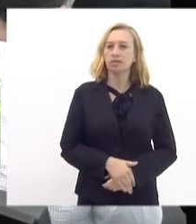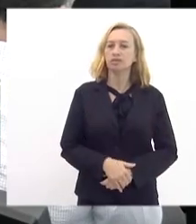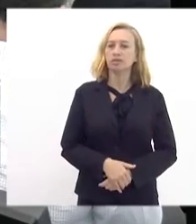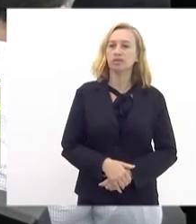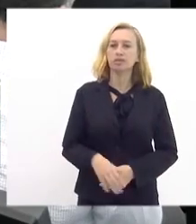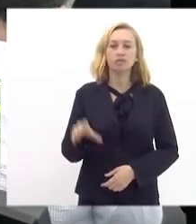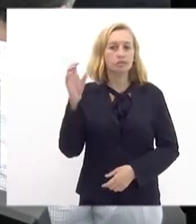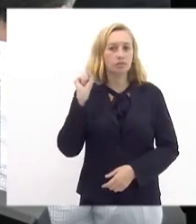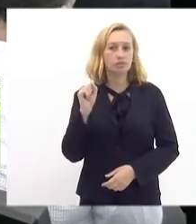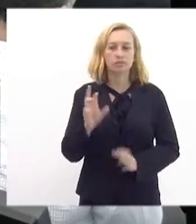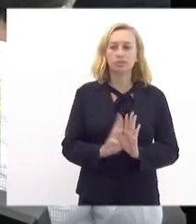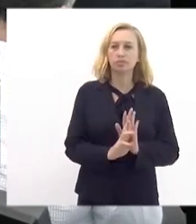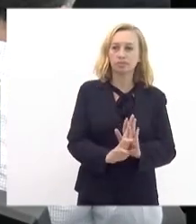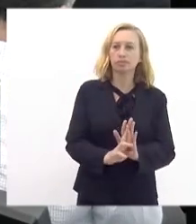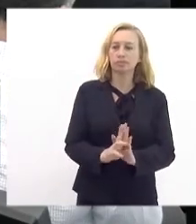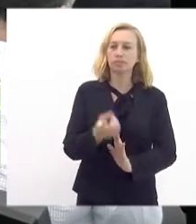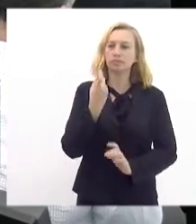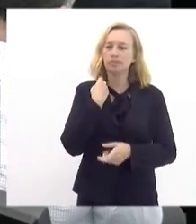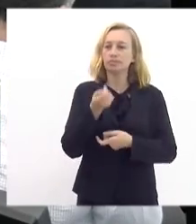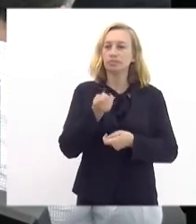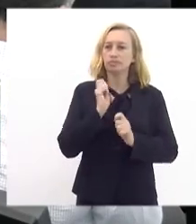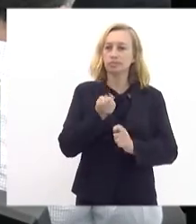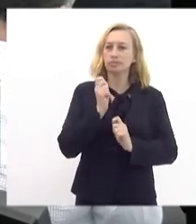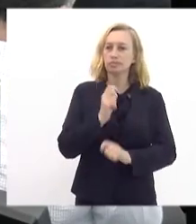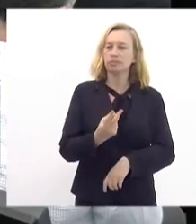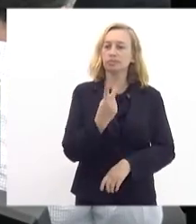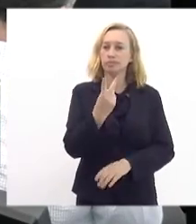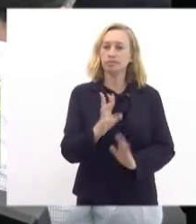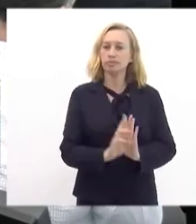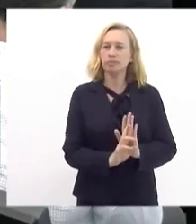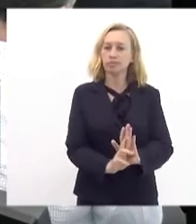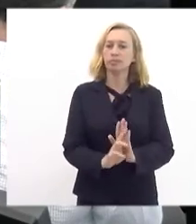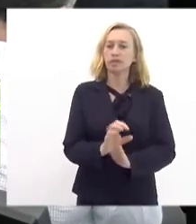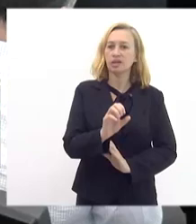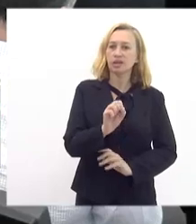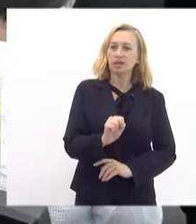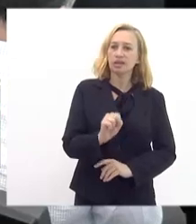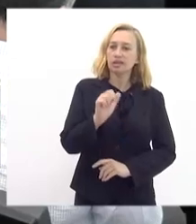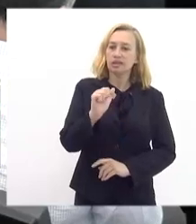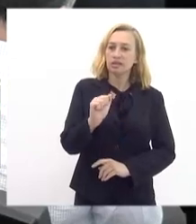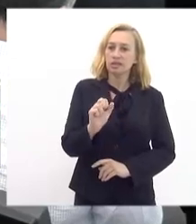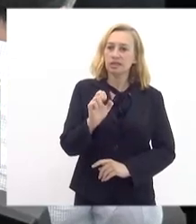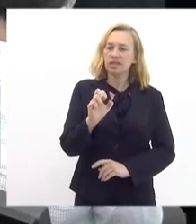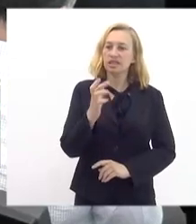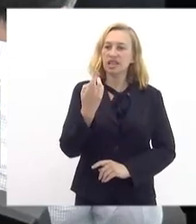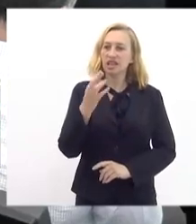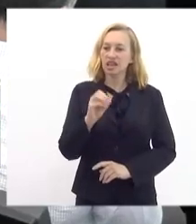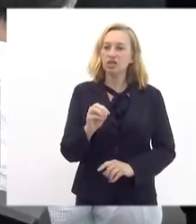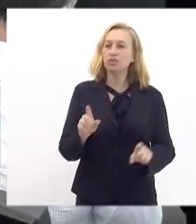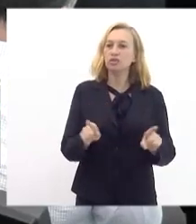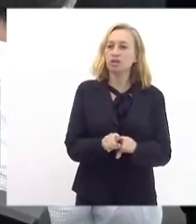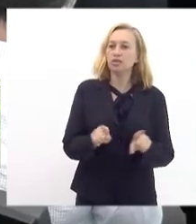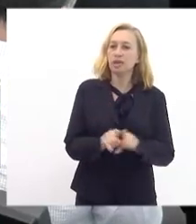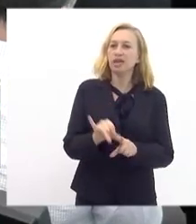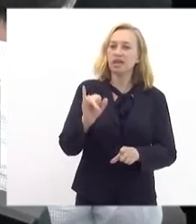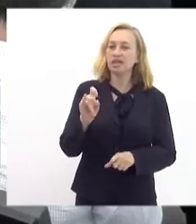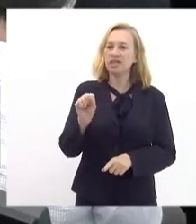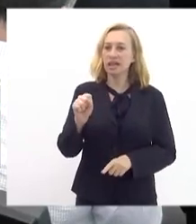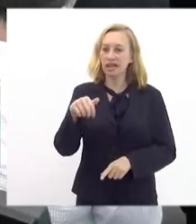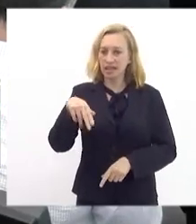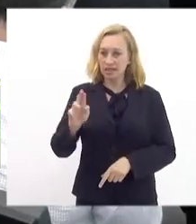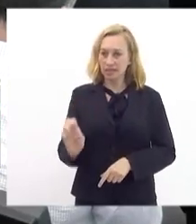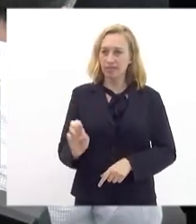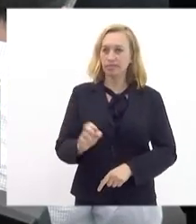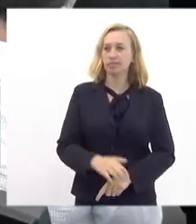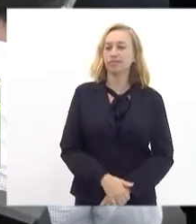representantes dos pescadores que tem aqui dois representar tem o Sérgio e o Isaque aqui vai usar da palavra